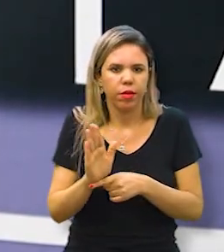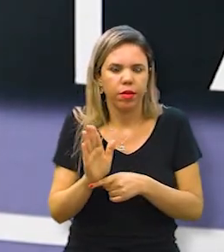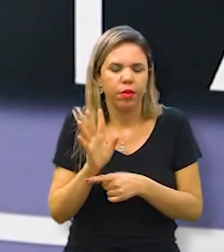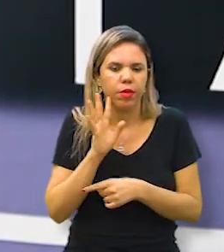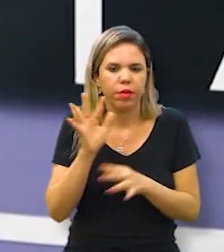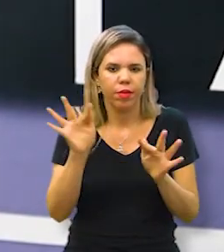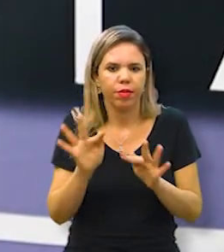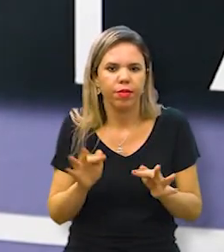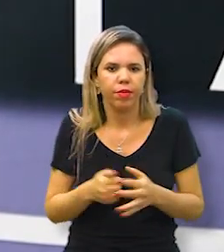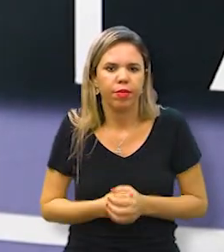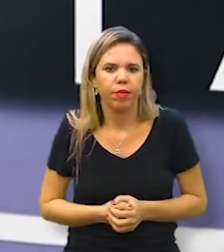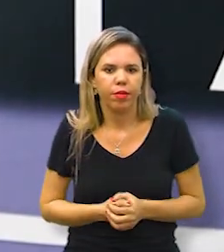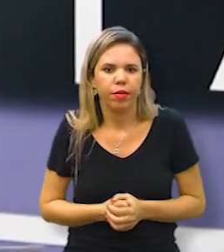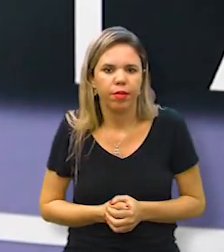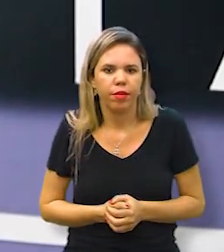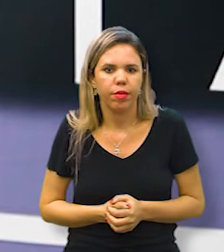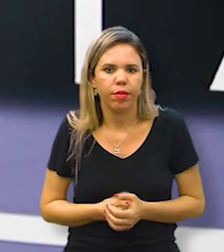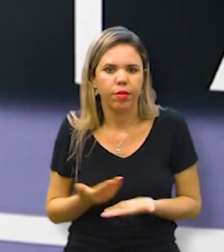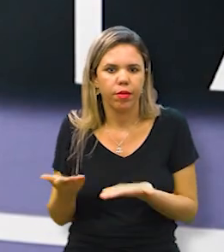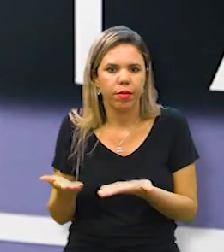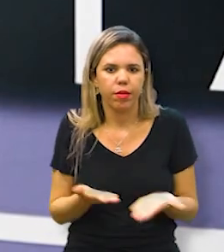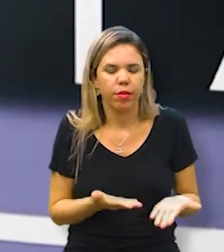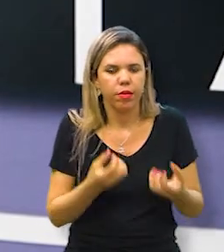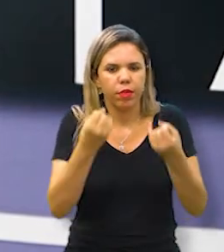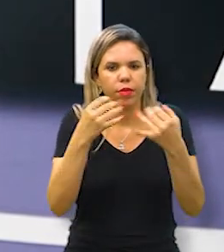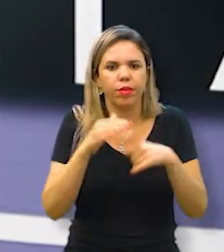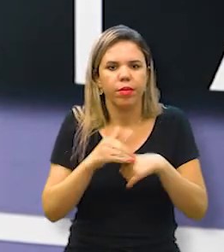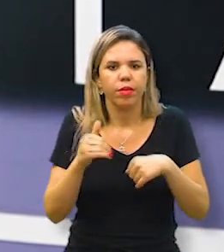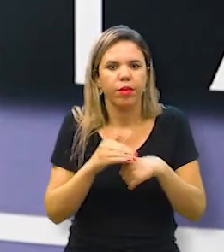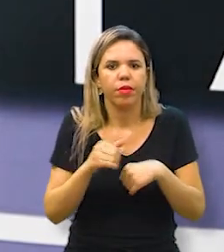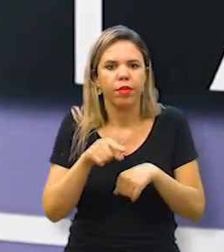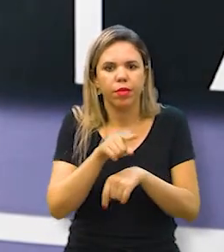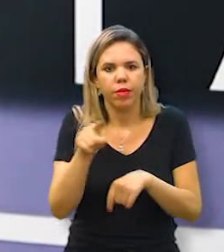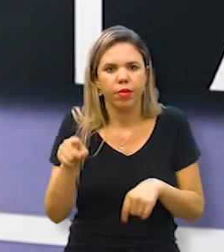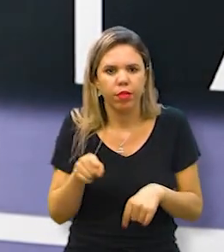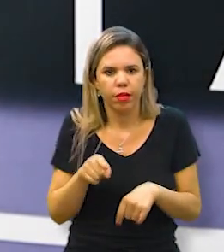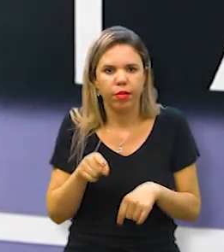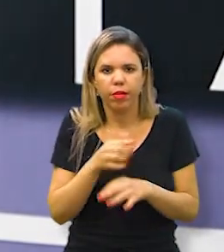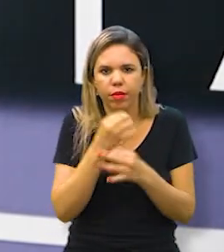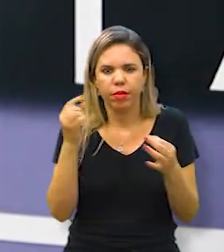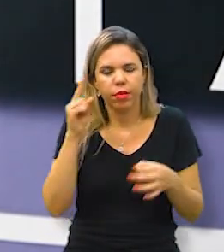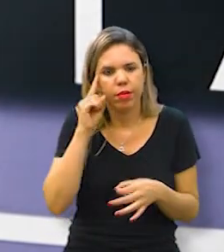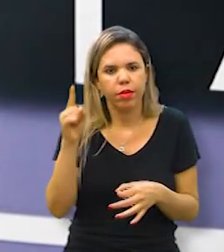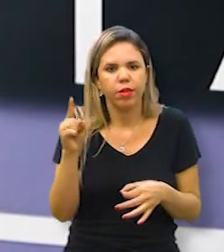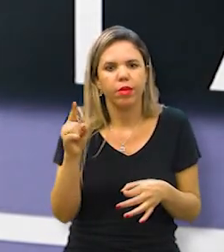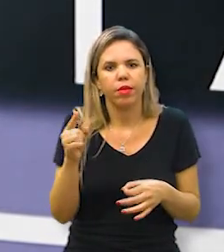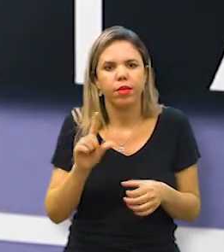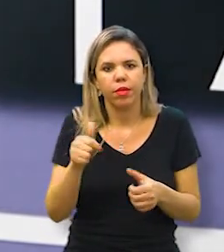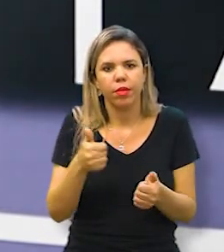muito feliz de receber com tanto carinho. Para você, excelentes